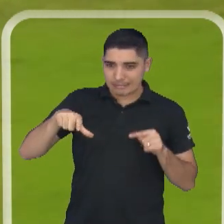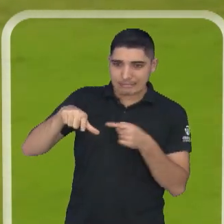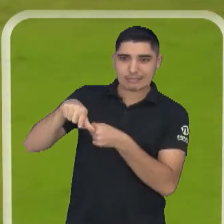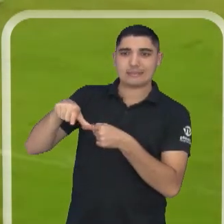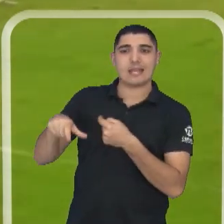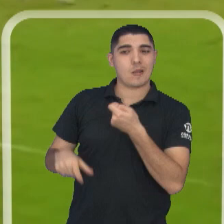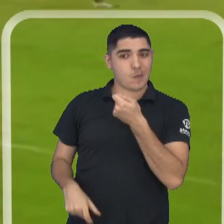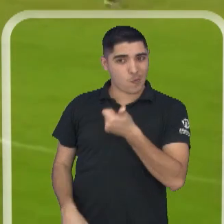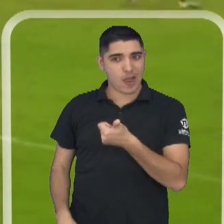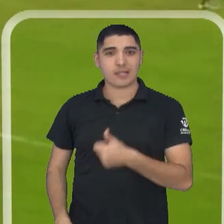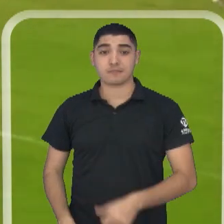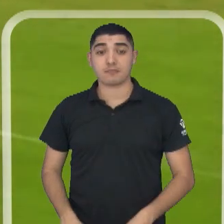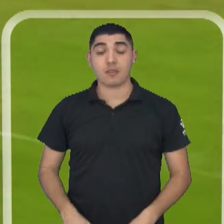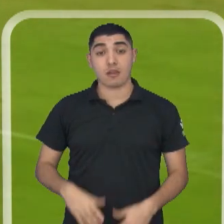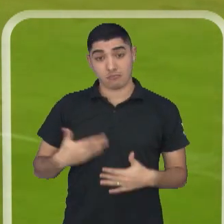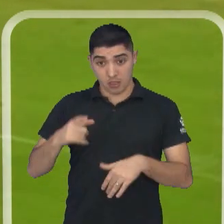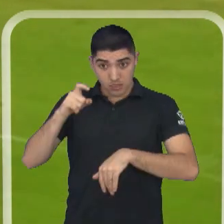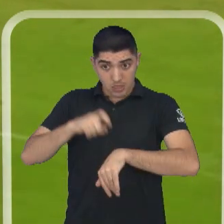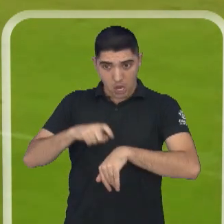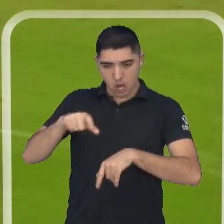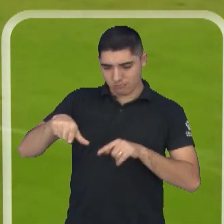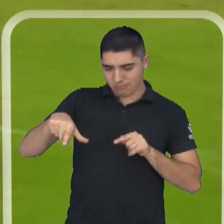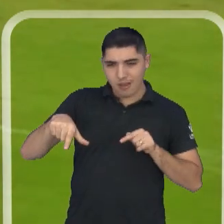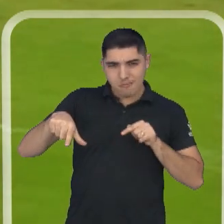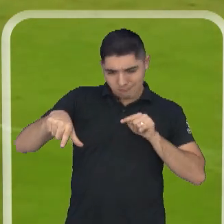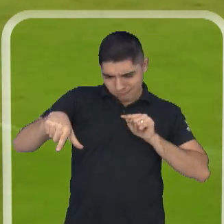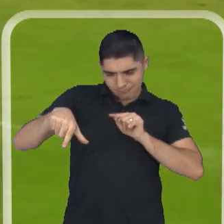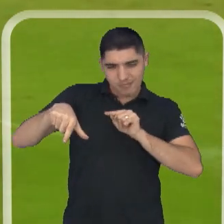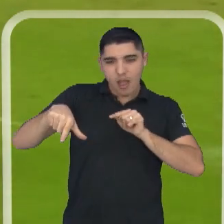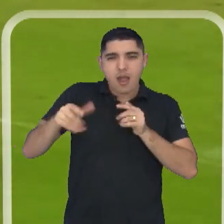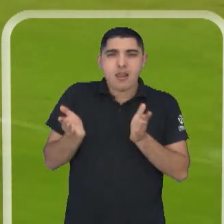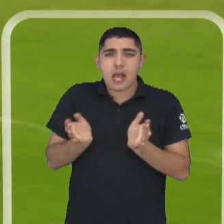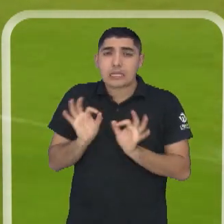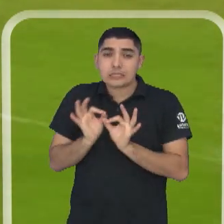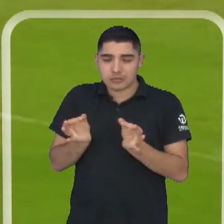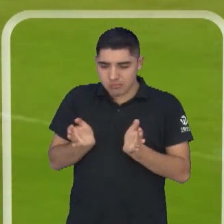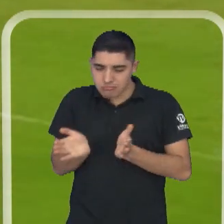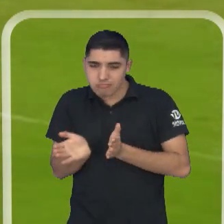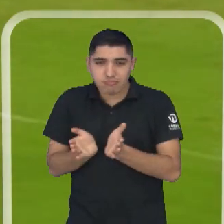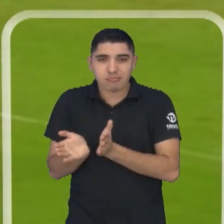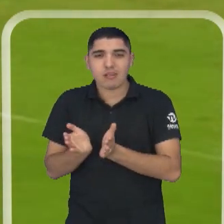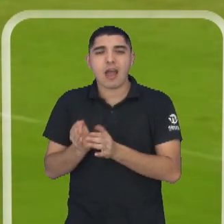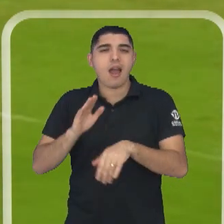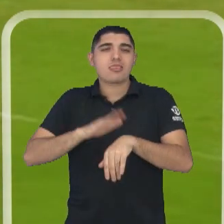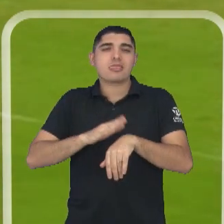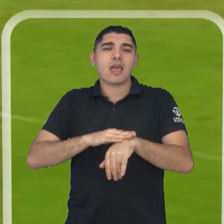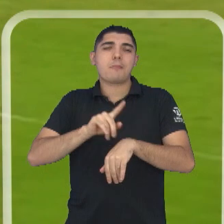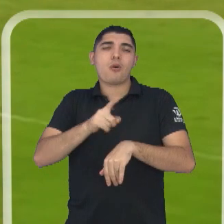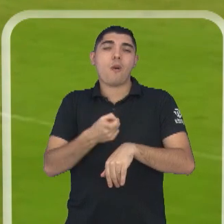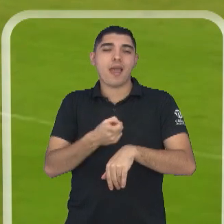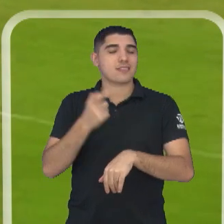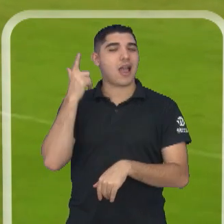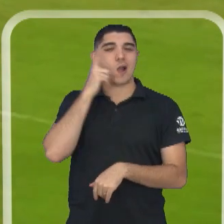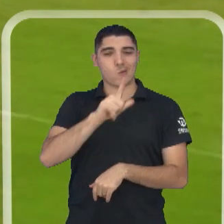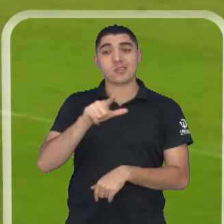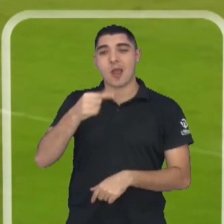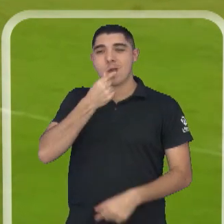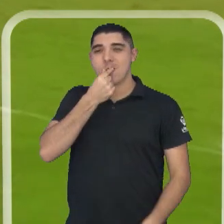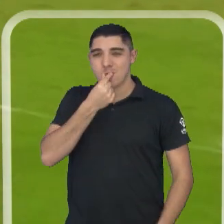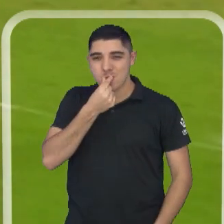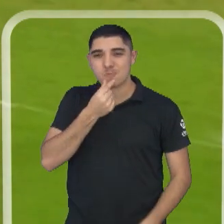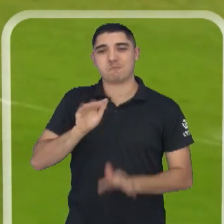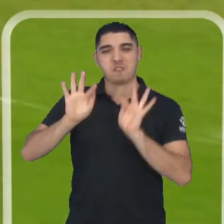gol. Na cobrança de escanteio curtinha na linha de fundo, o São José ganhou segundos preciosos e não deu tempo para mais